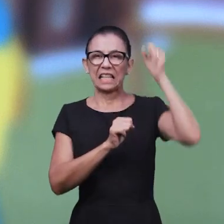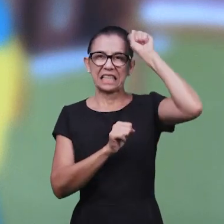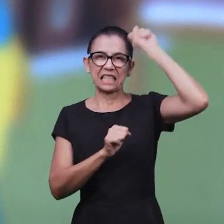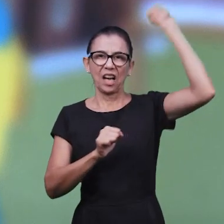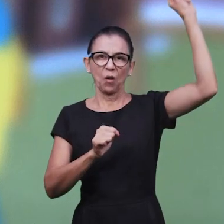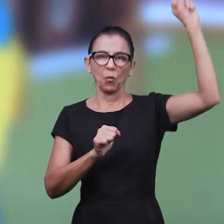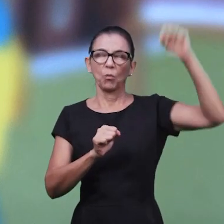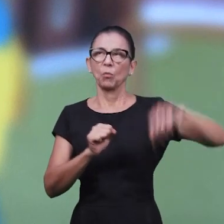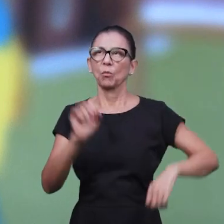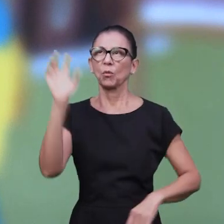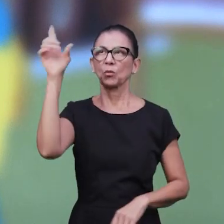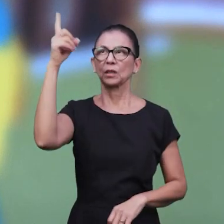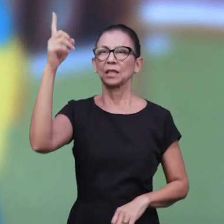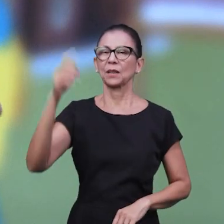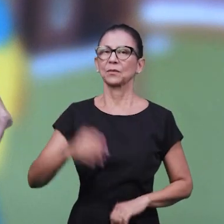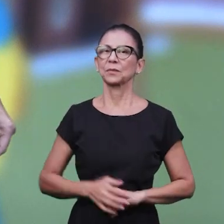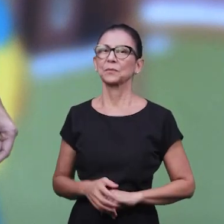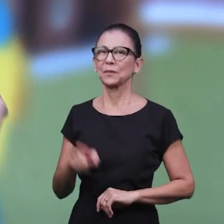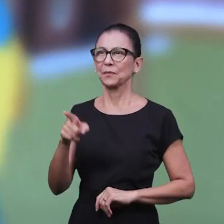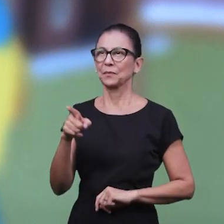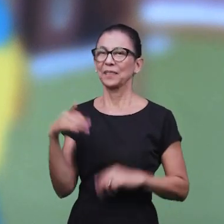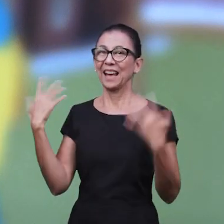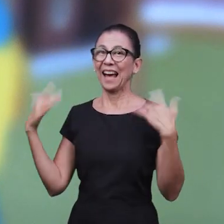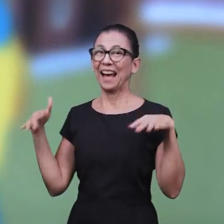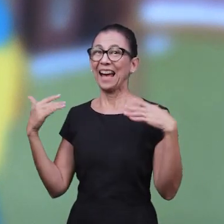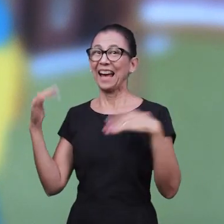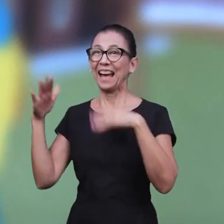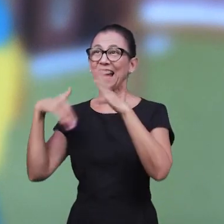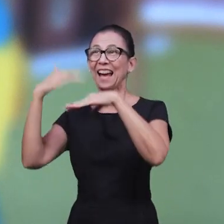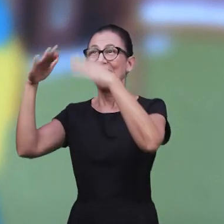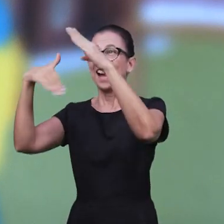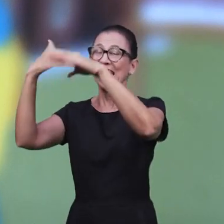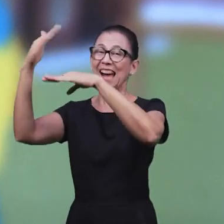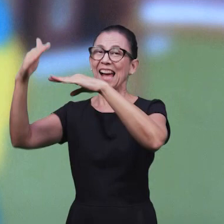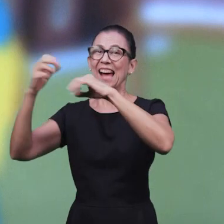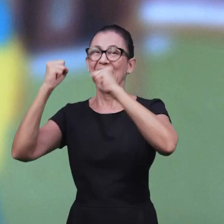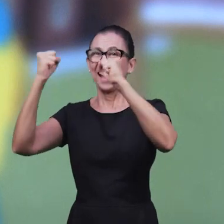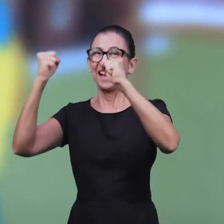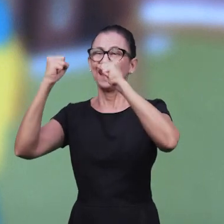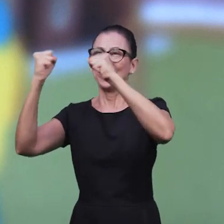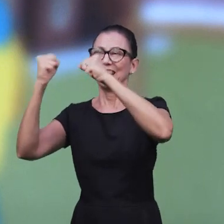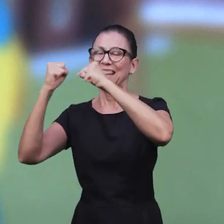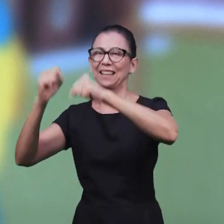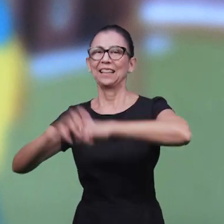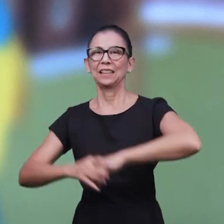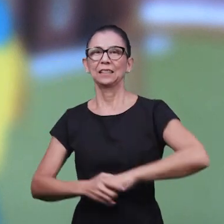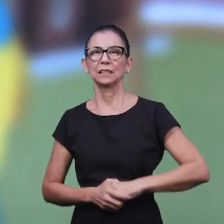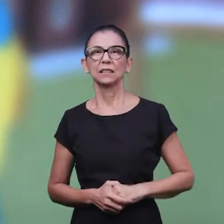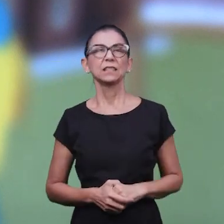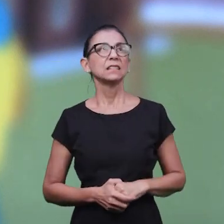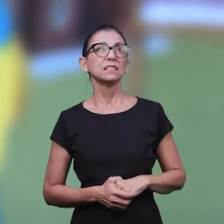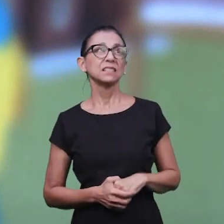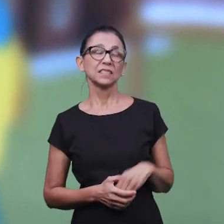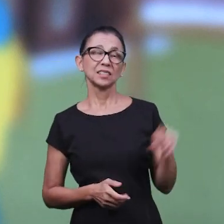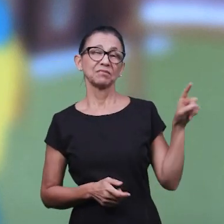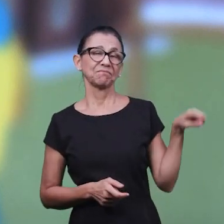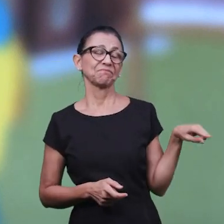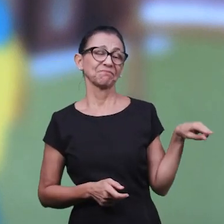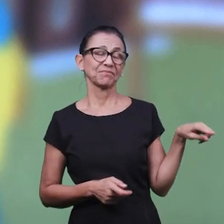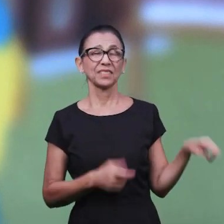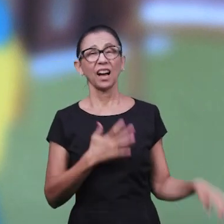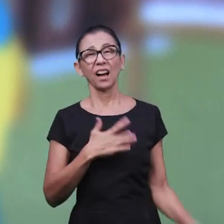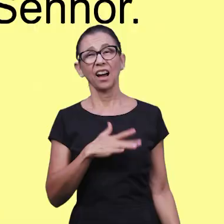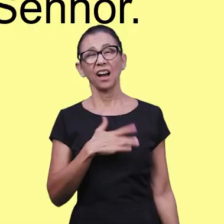a casa de Davi, a casa de Davi se fortaleceu e foi vitoriosa. Já a casa